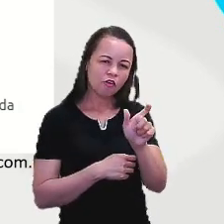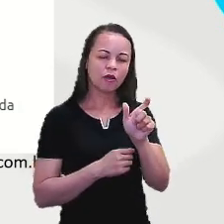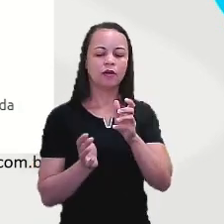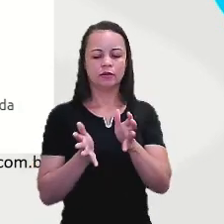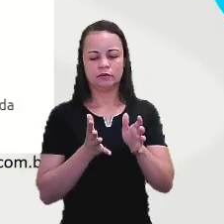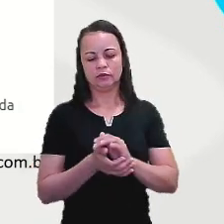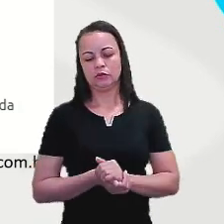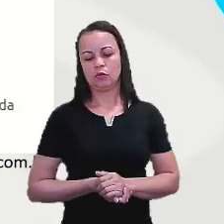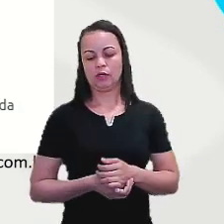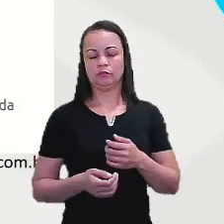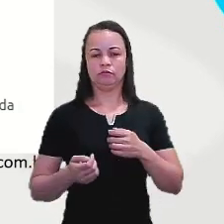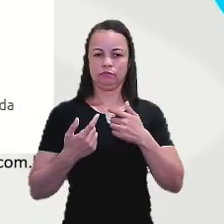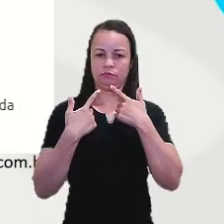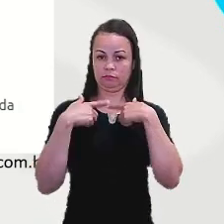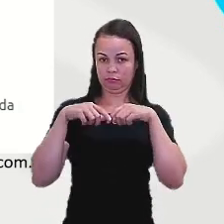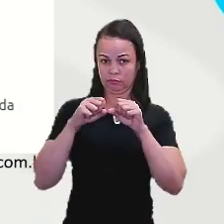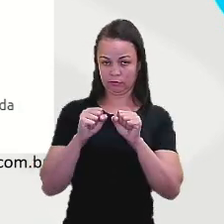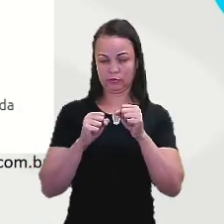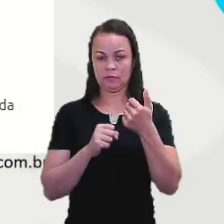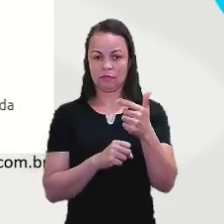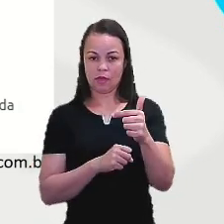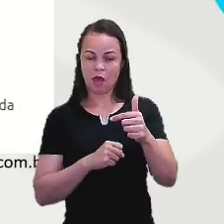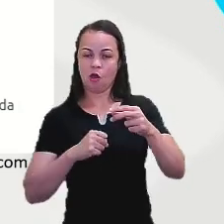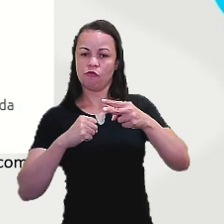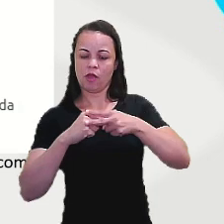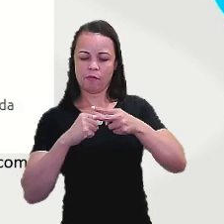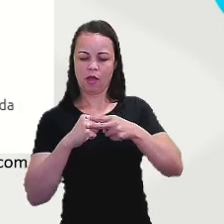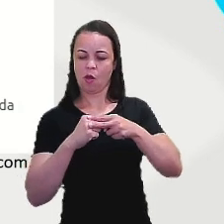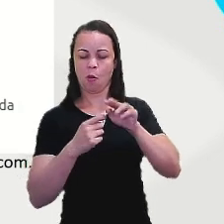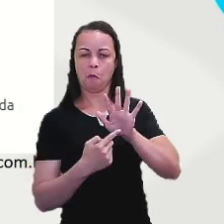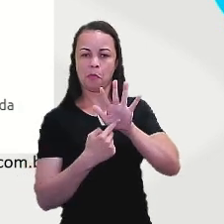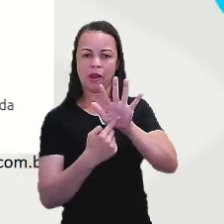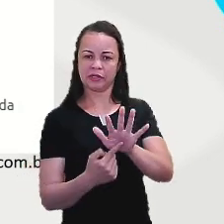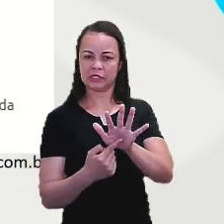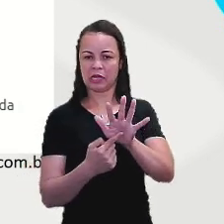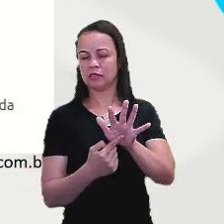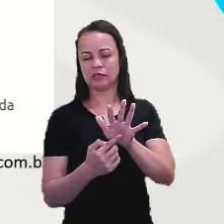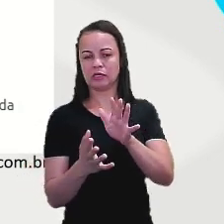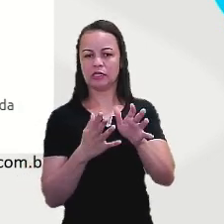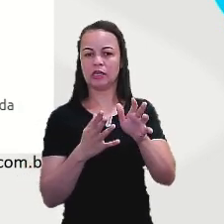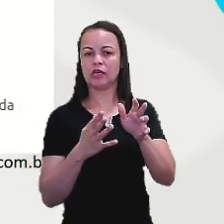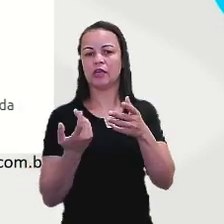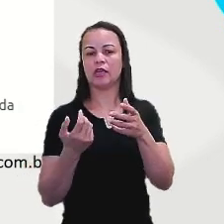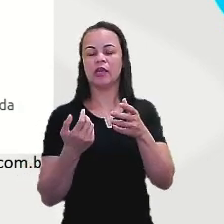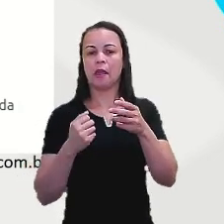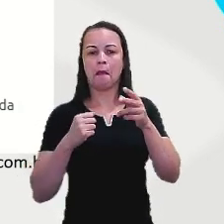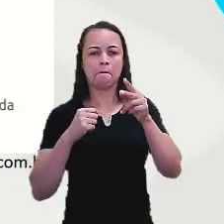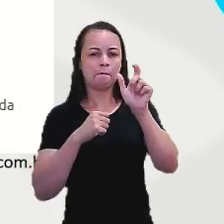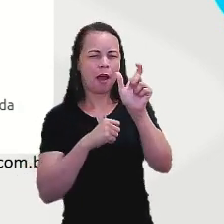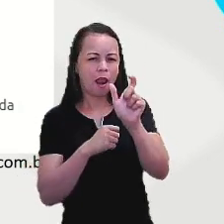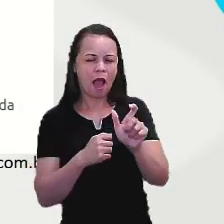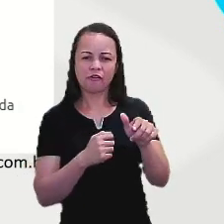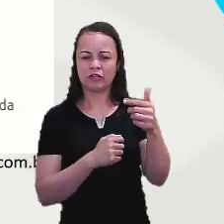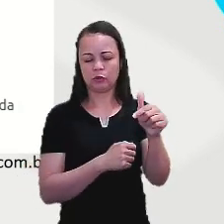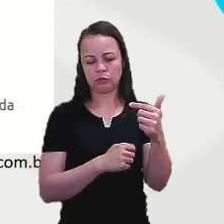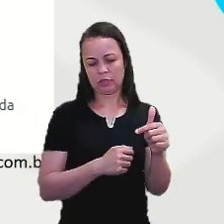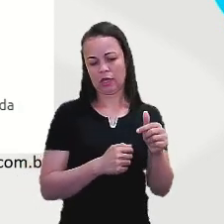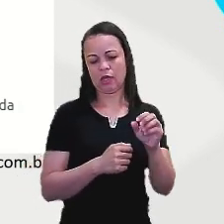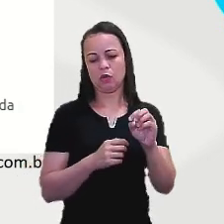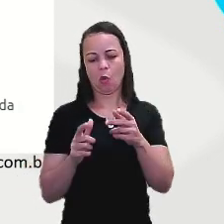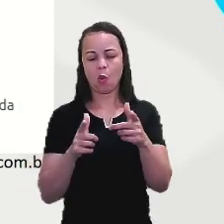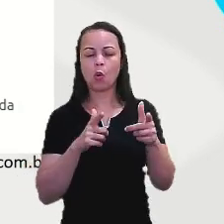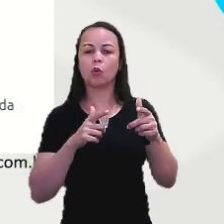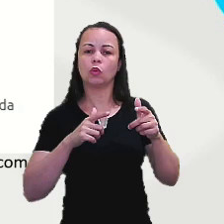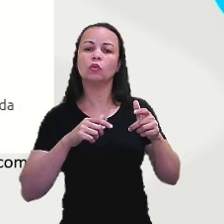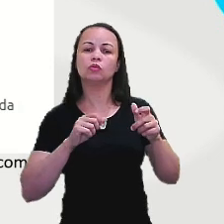na linguagem não verbal, onde não tem a presença das palavras, assim, de imagens, símbolos e outros elementos, e